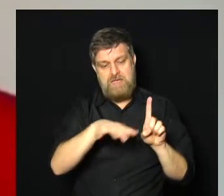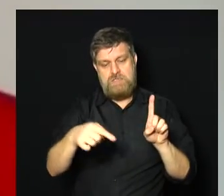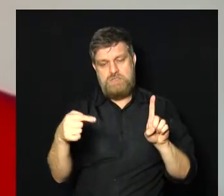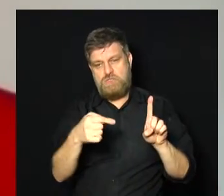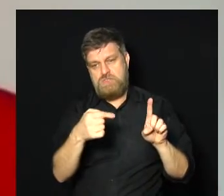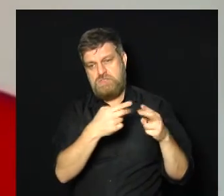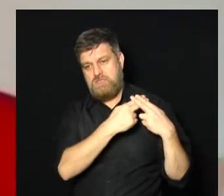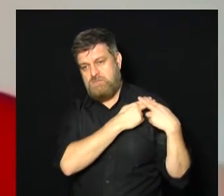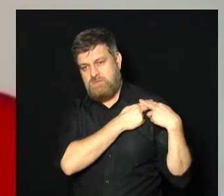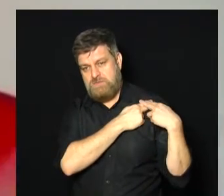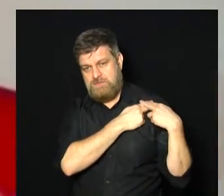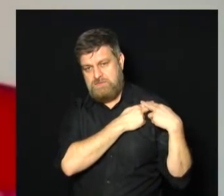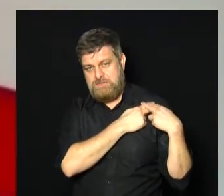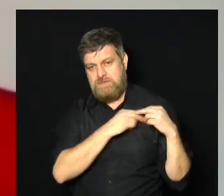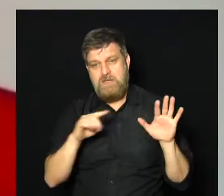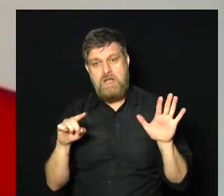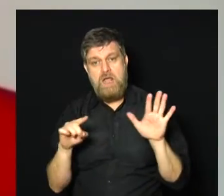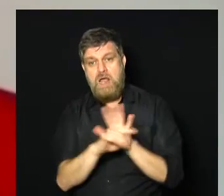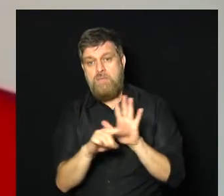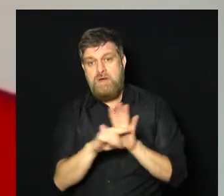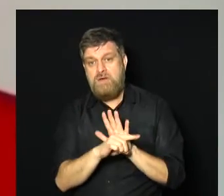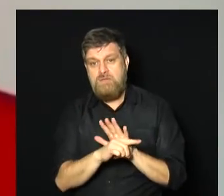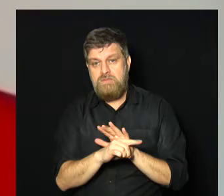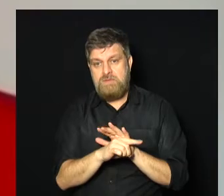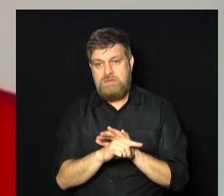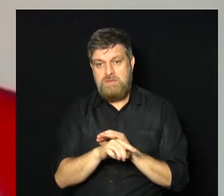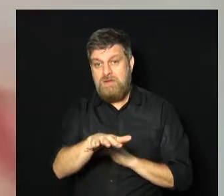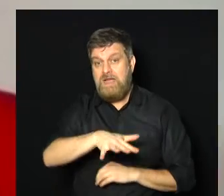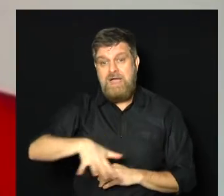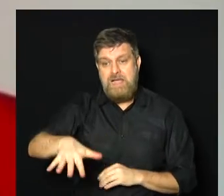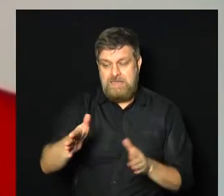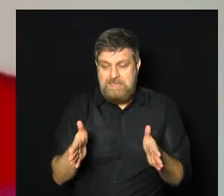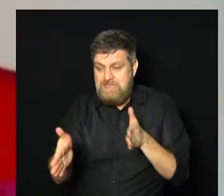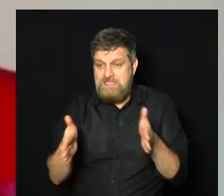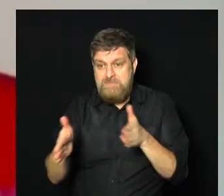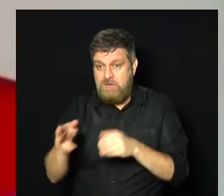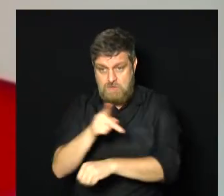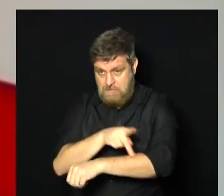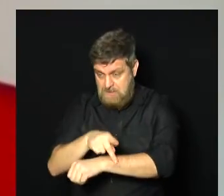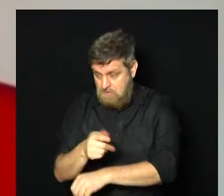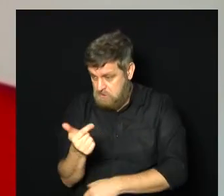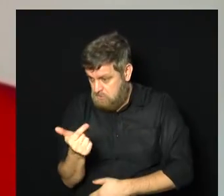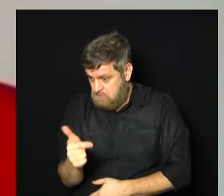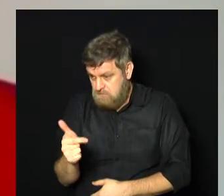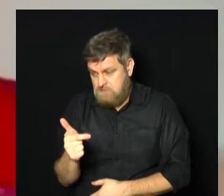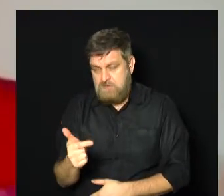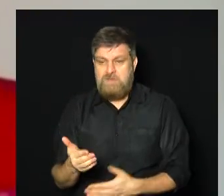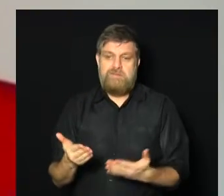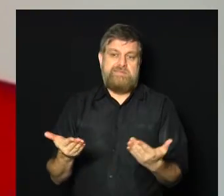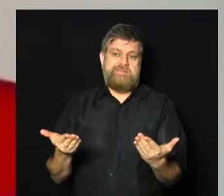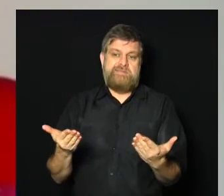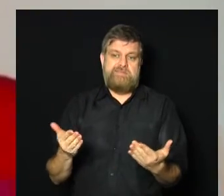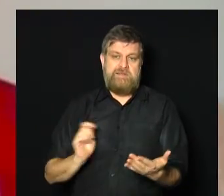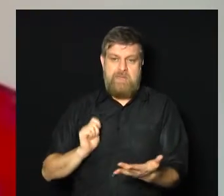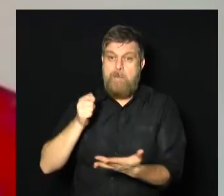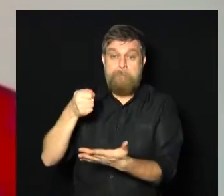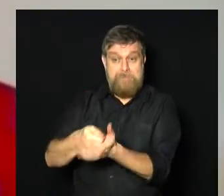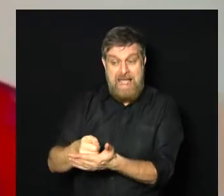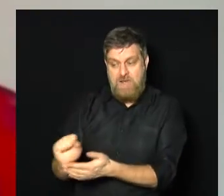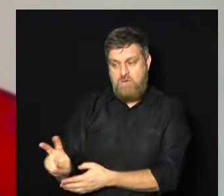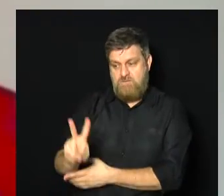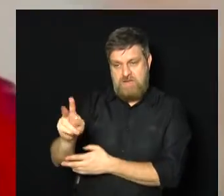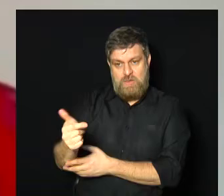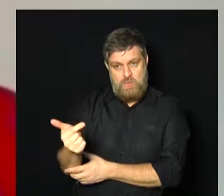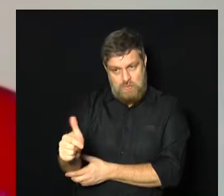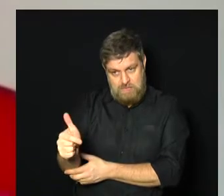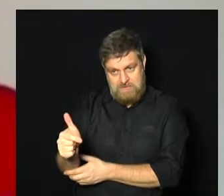aí, a pergunta é essa, né? Nesse período, então, não tem educação? Não tem pedagógico? E tem, é claro que tem. Ele não é pago, ele não é valorizado, ele não é